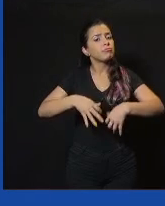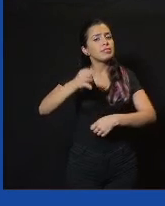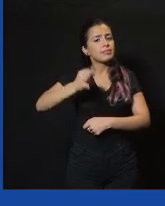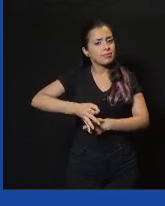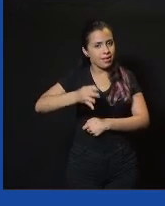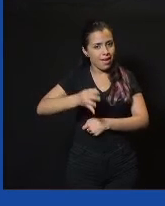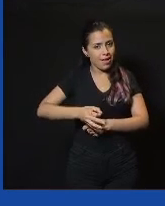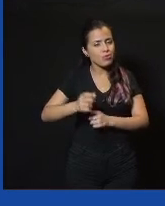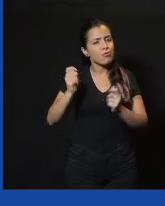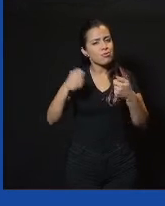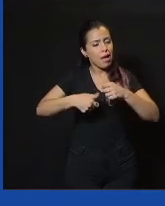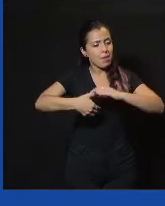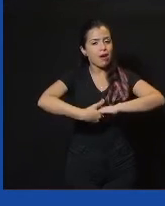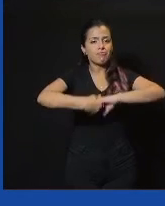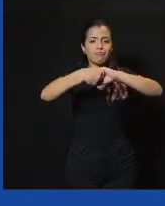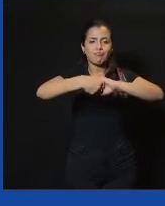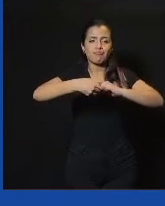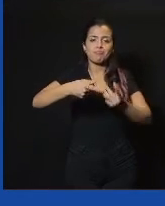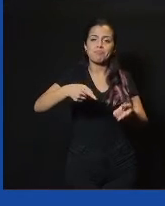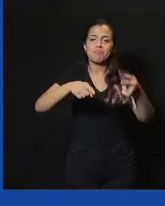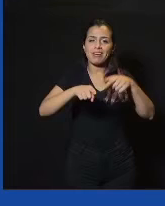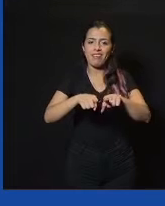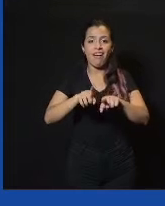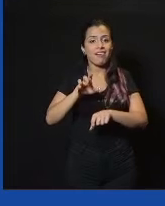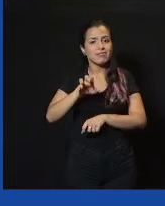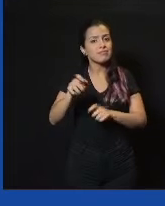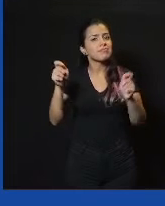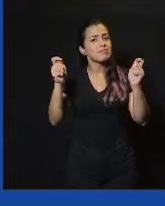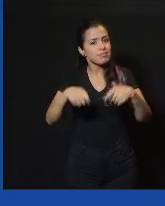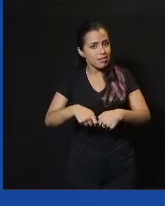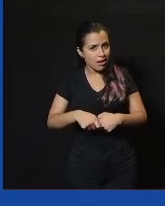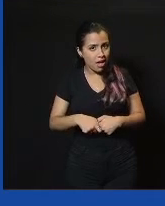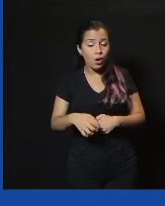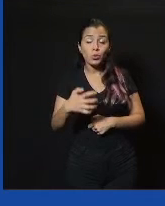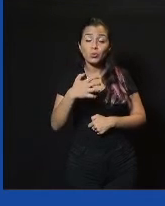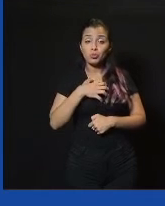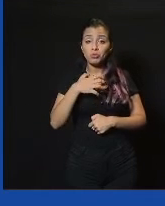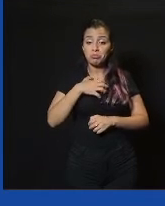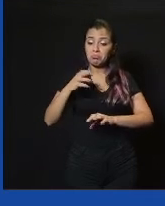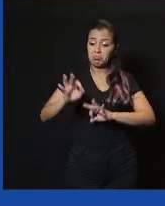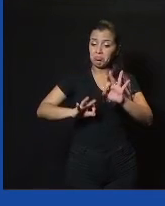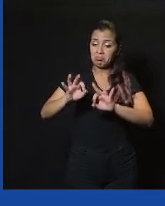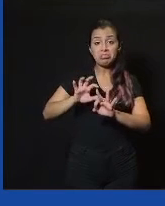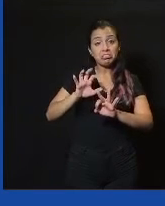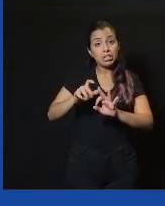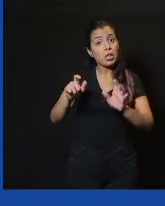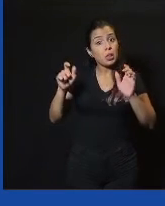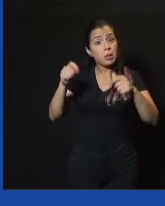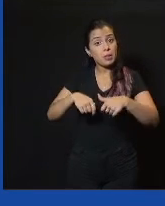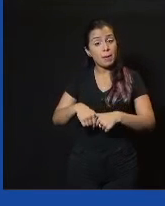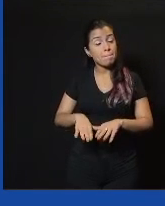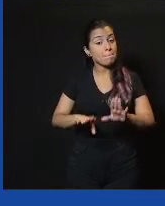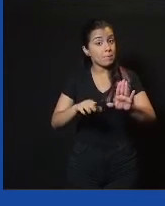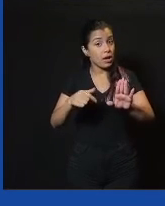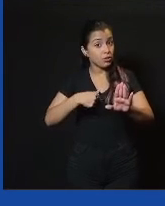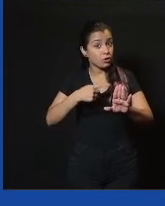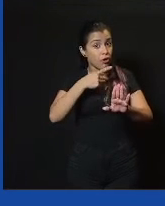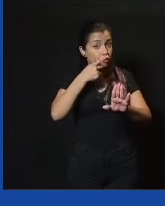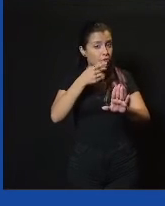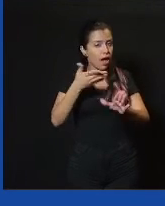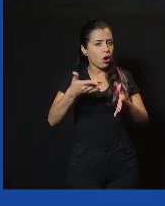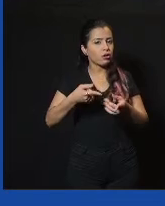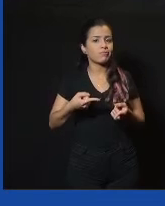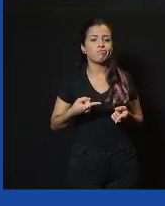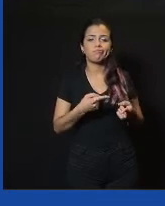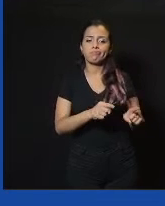mãos dadas dessa forma, né? Dá para ser feito dessa maneira. Aí eu estou falando, aí eu vou dar uma cutucada, vou